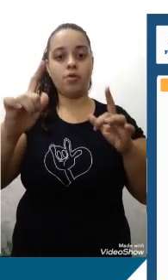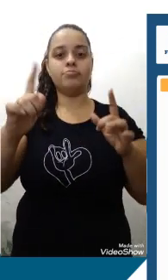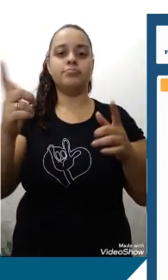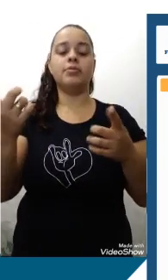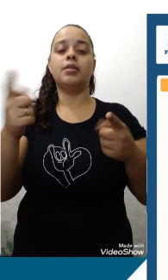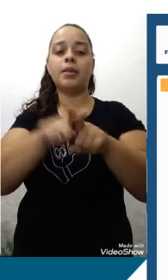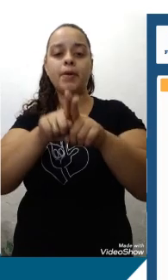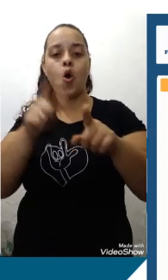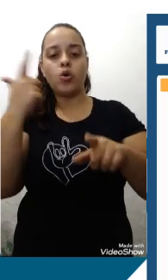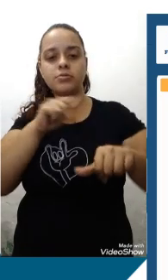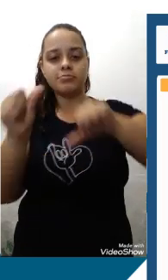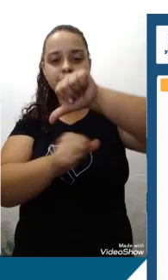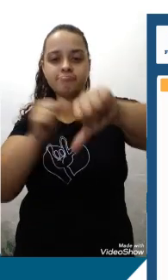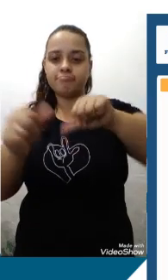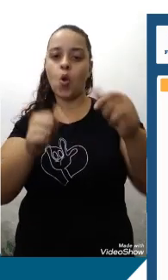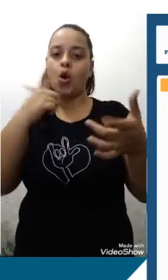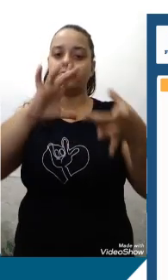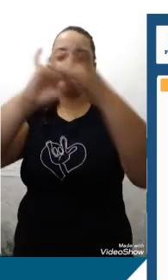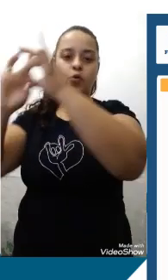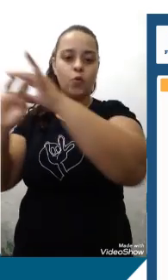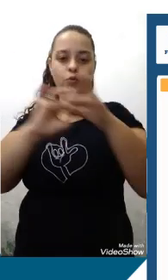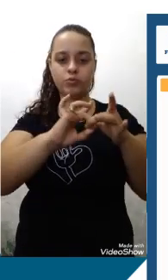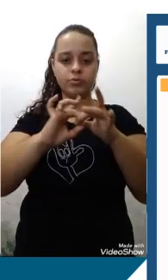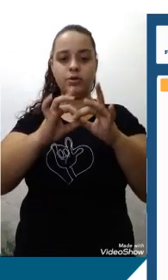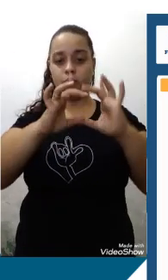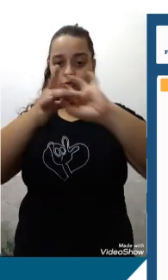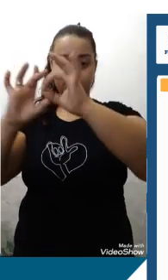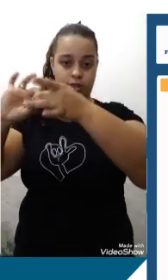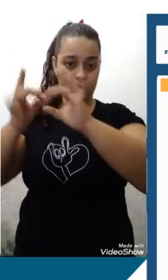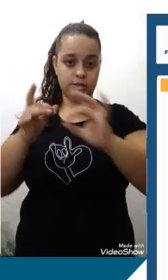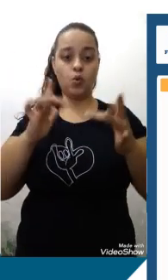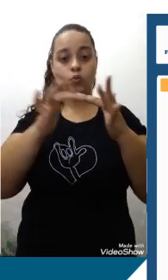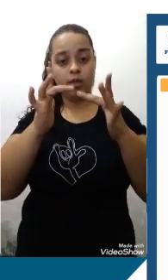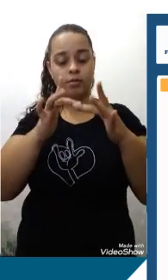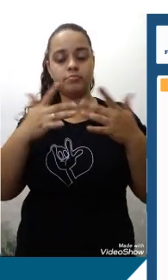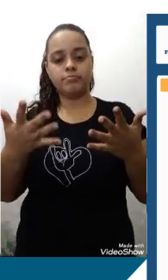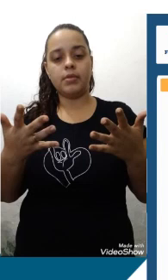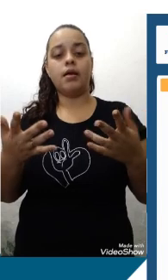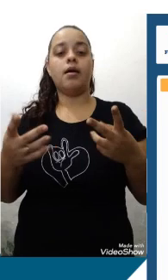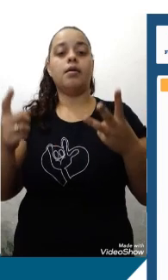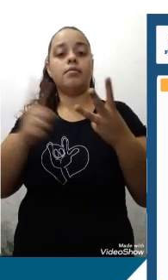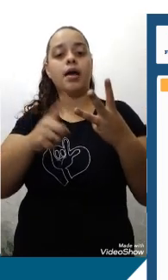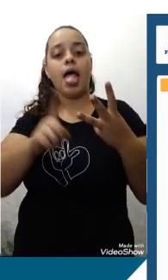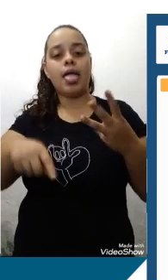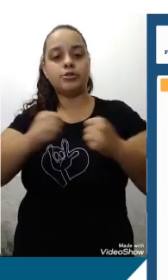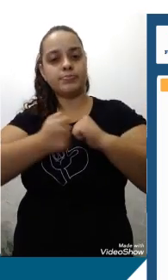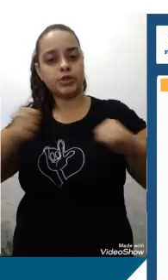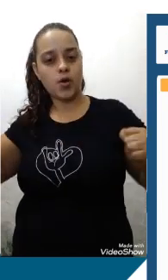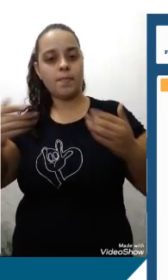vão acabar transformando as relações entre os continentes. O terceiro ponto que a gente tem que destacar é que essa é a expansão